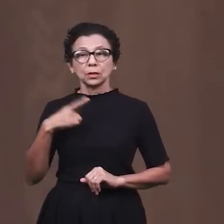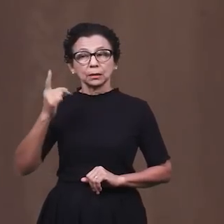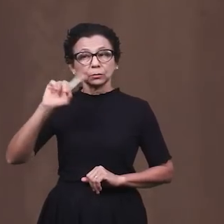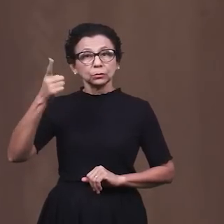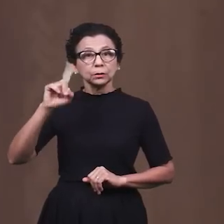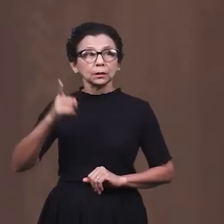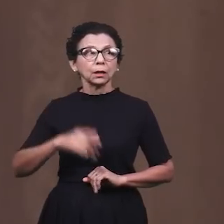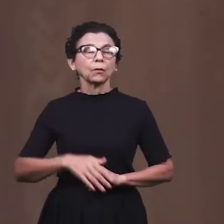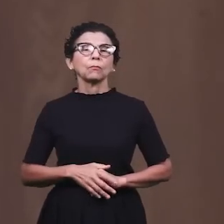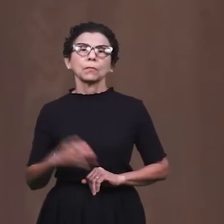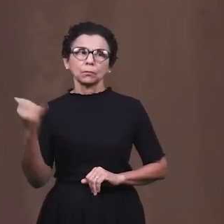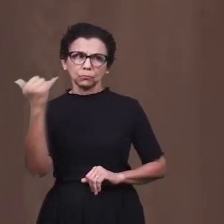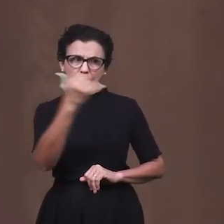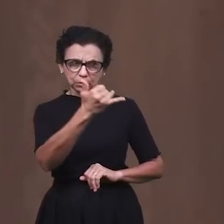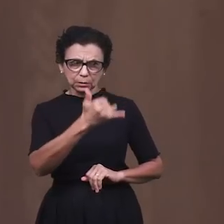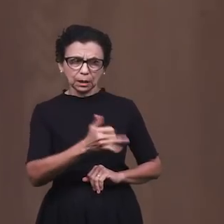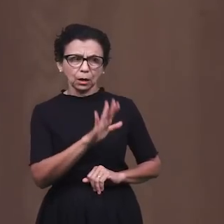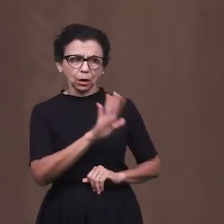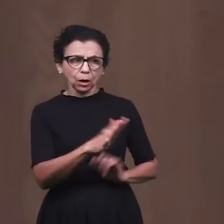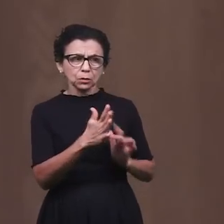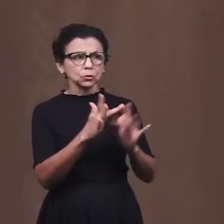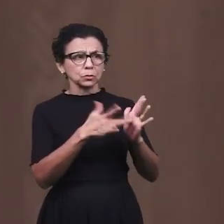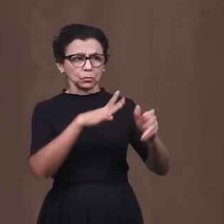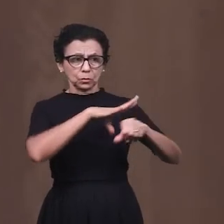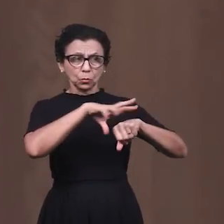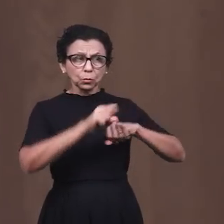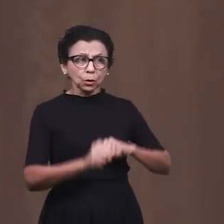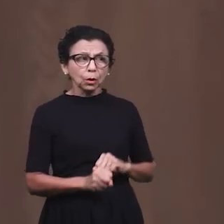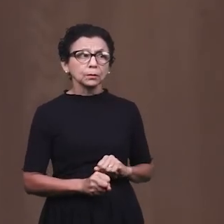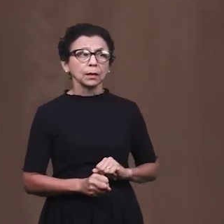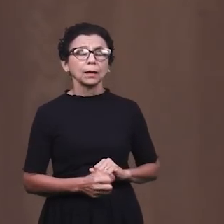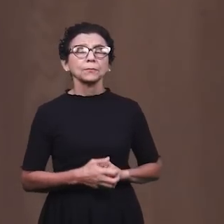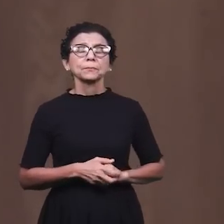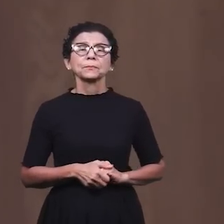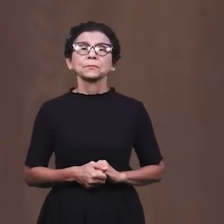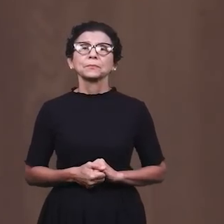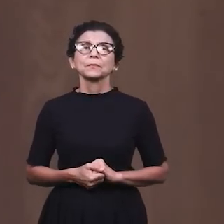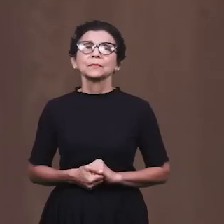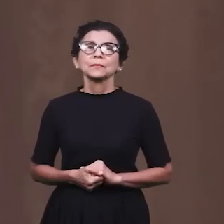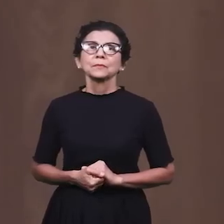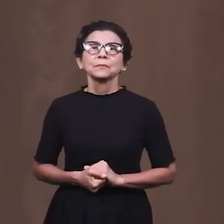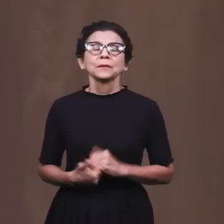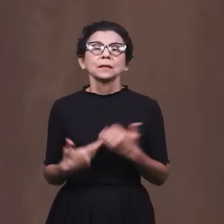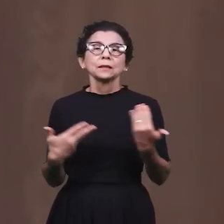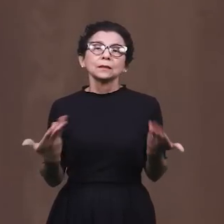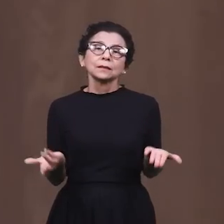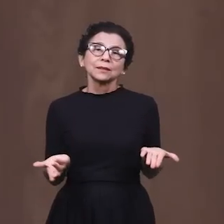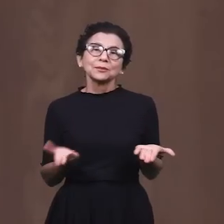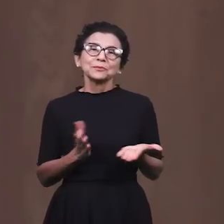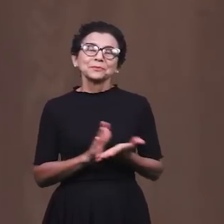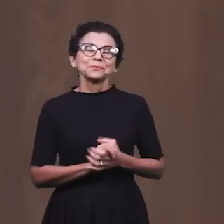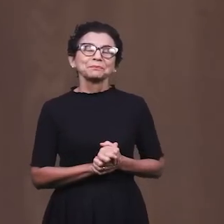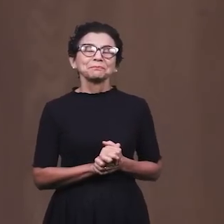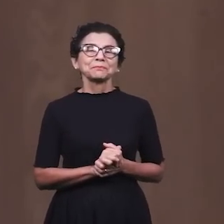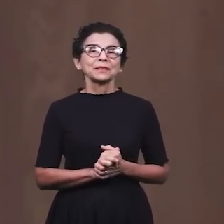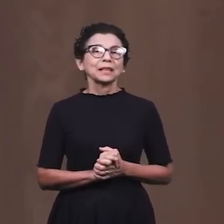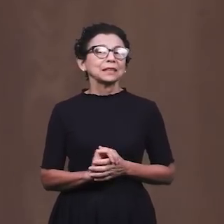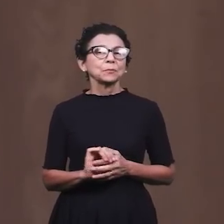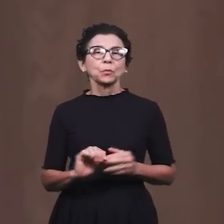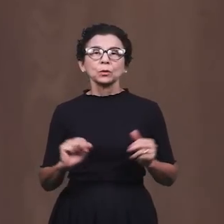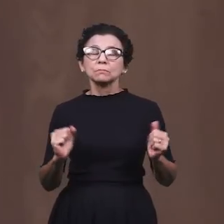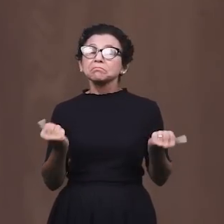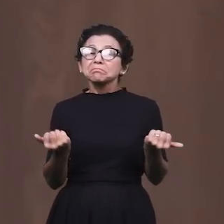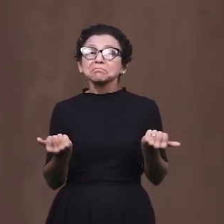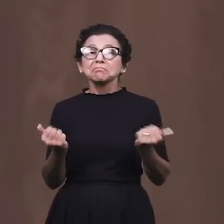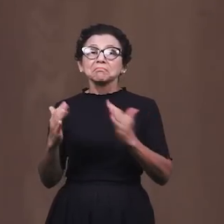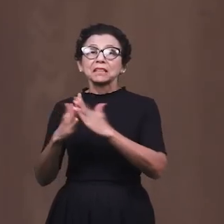Então o grande segredo, a pergunta é, como é que são esses dons de maravilhas hoje? Como é que nós vemos isso? Nós